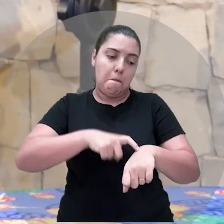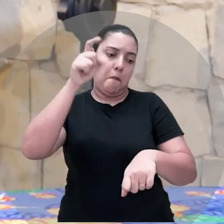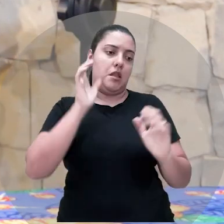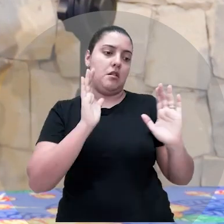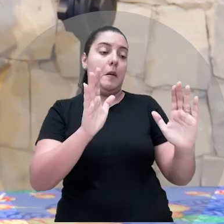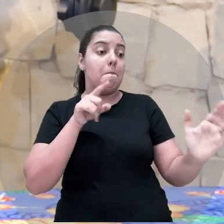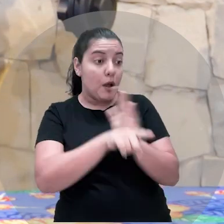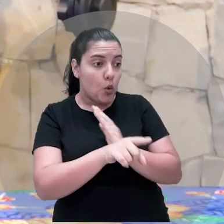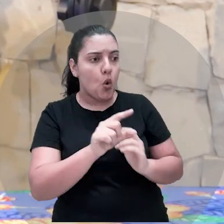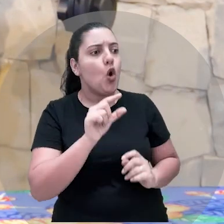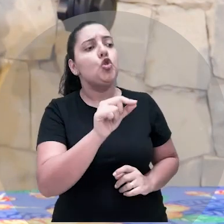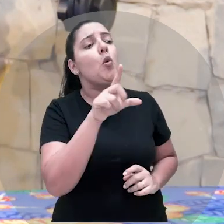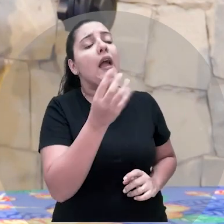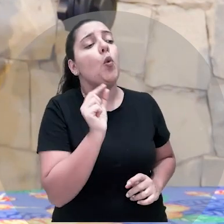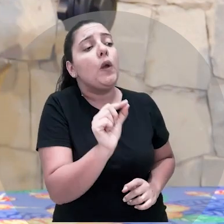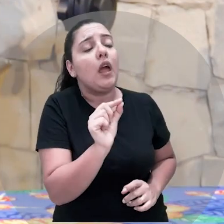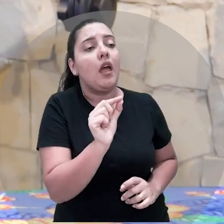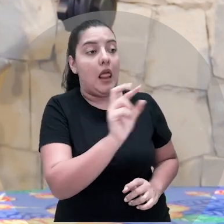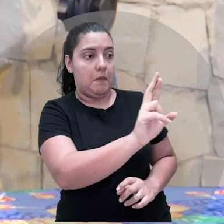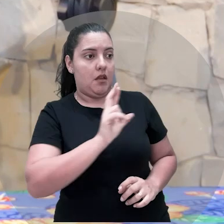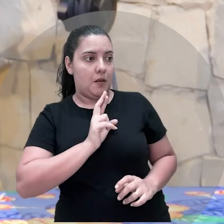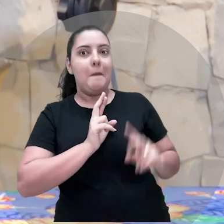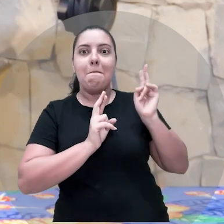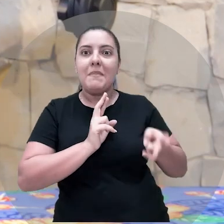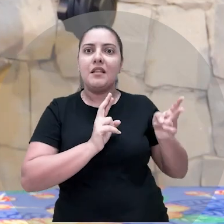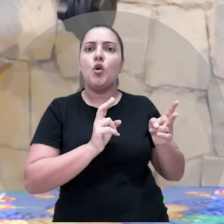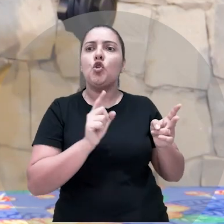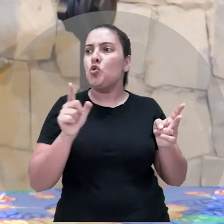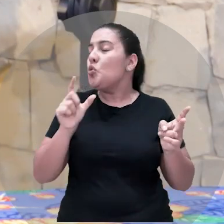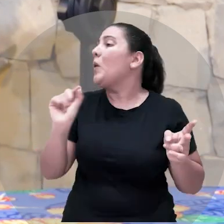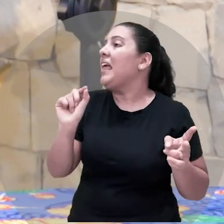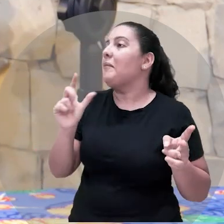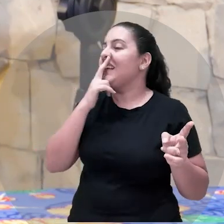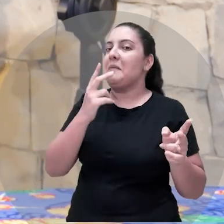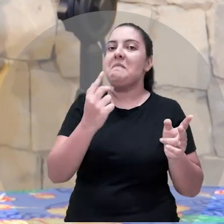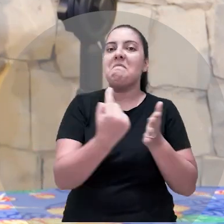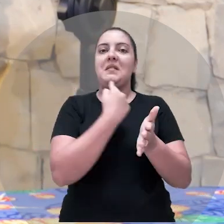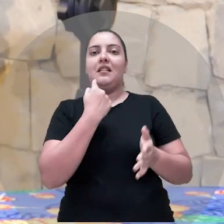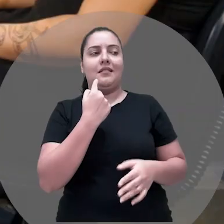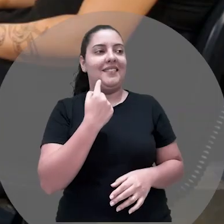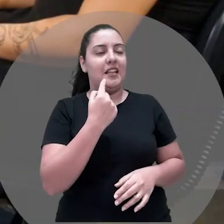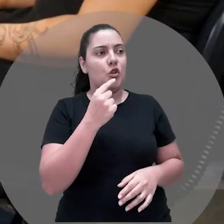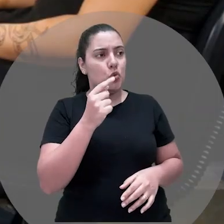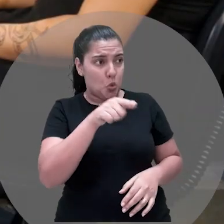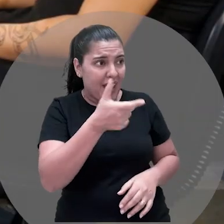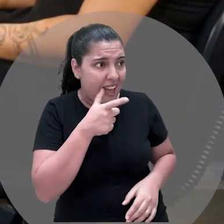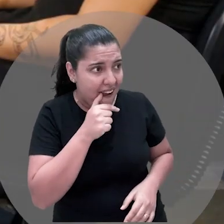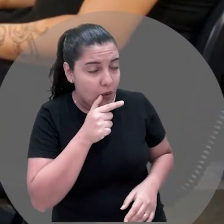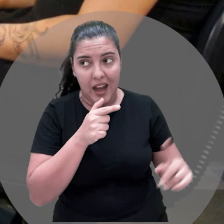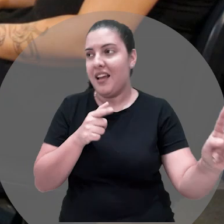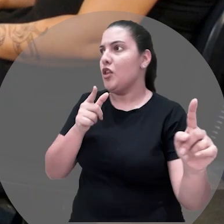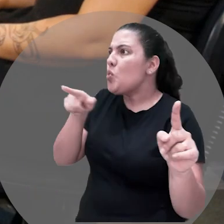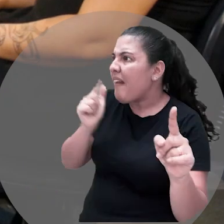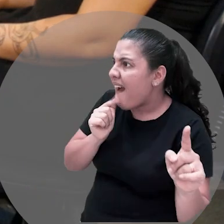tem a cola ali momentânea que é você pergunta para criança o que é que você quer e ela te responde com a mesma pergunta o que é que você quer você quer água e